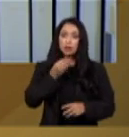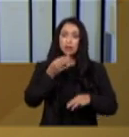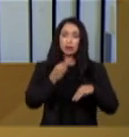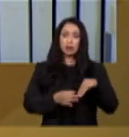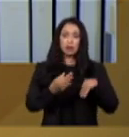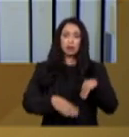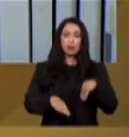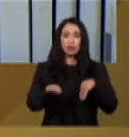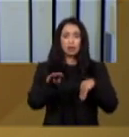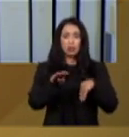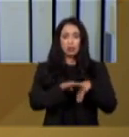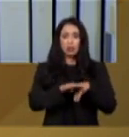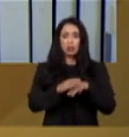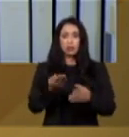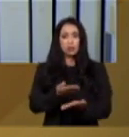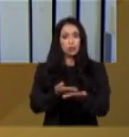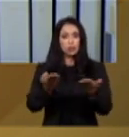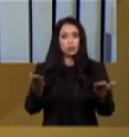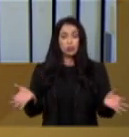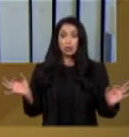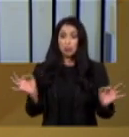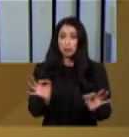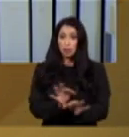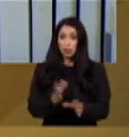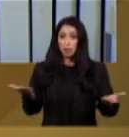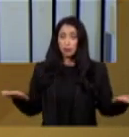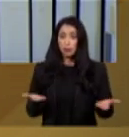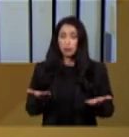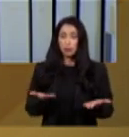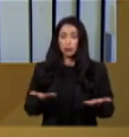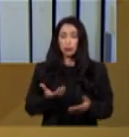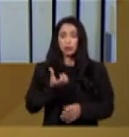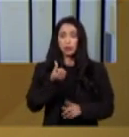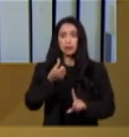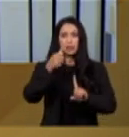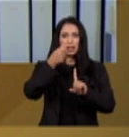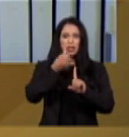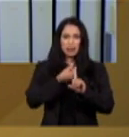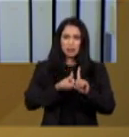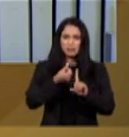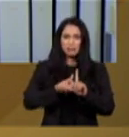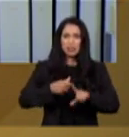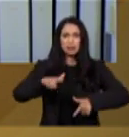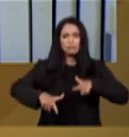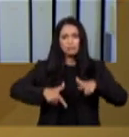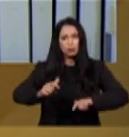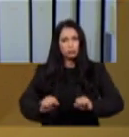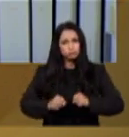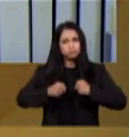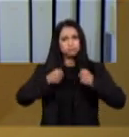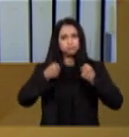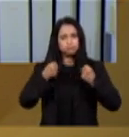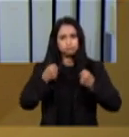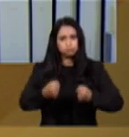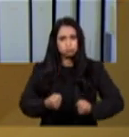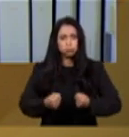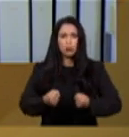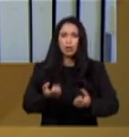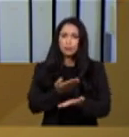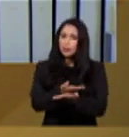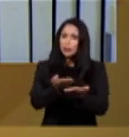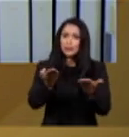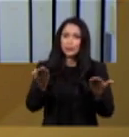e senhores, encerramos hoje mais um semestre de intenso trabalho e dedicação da parte de